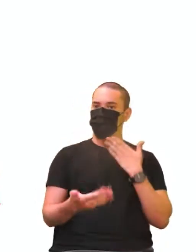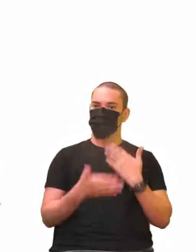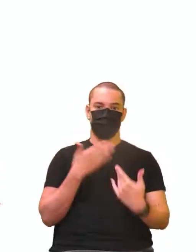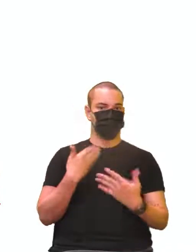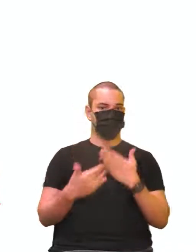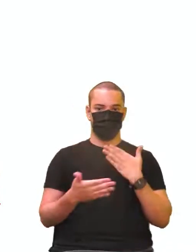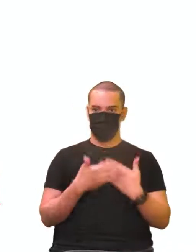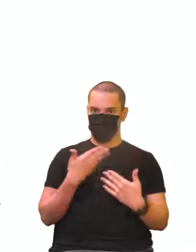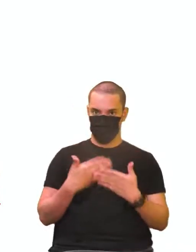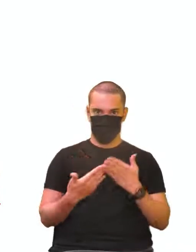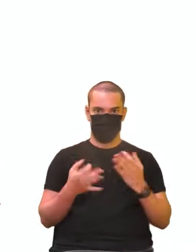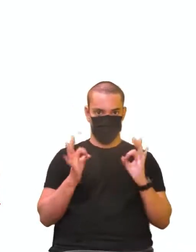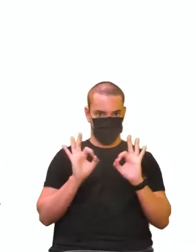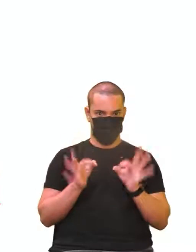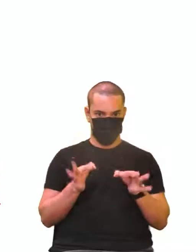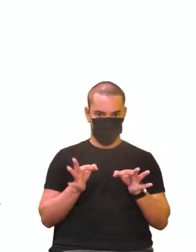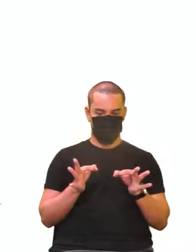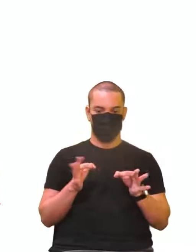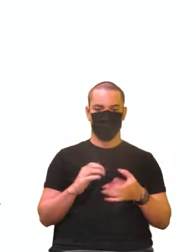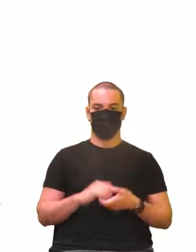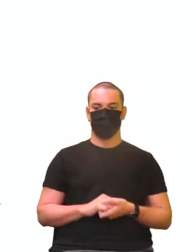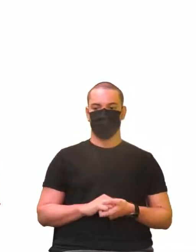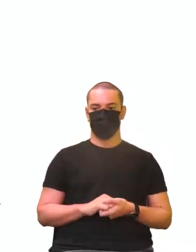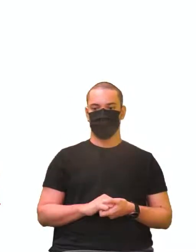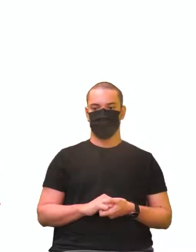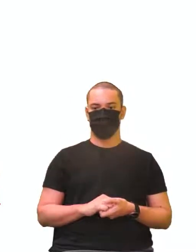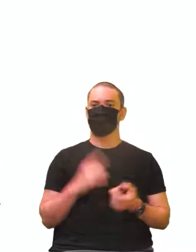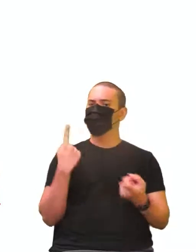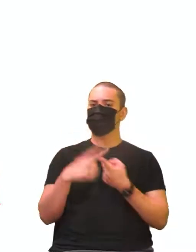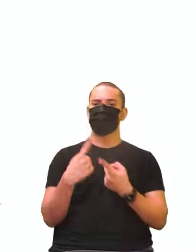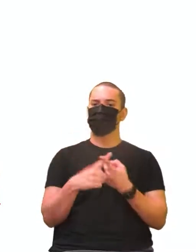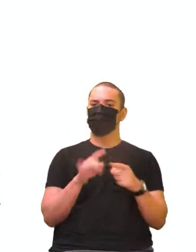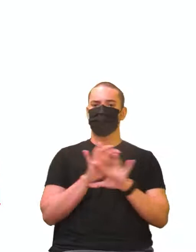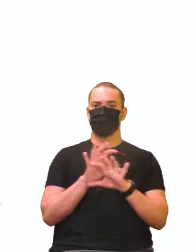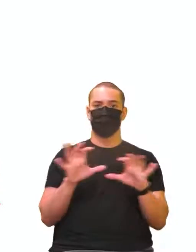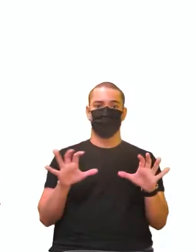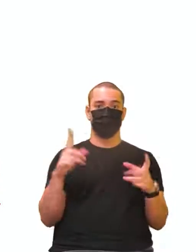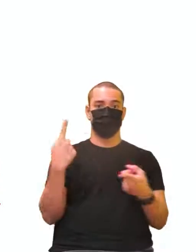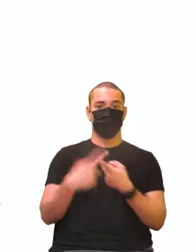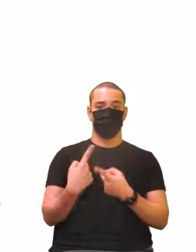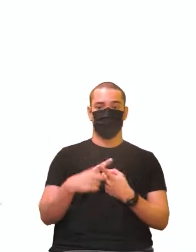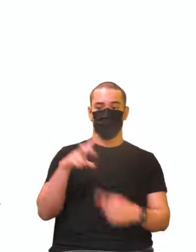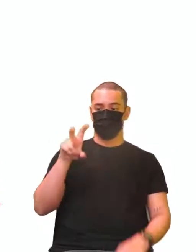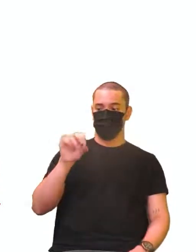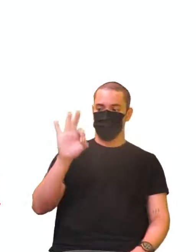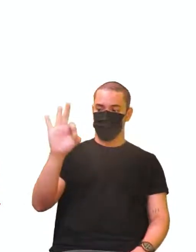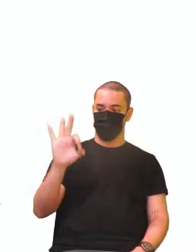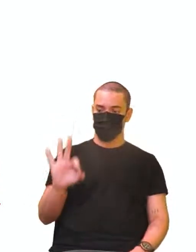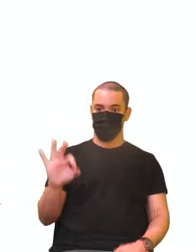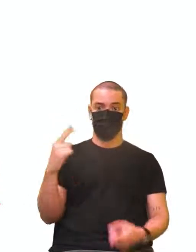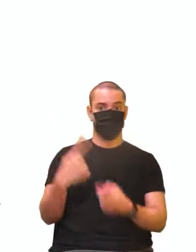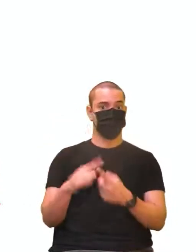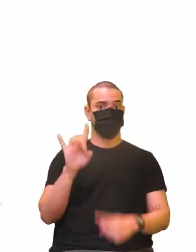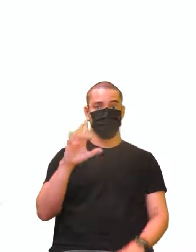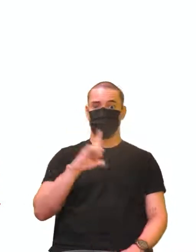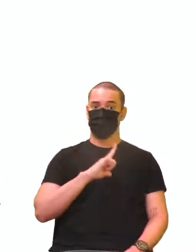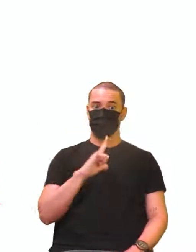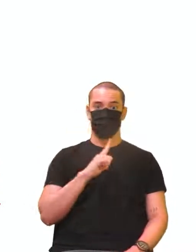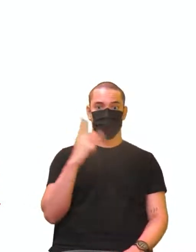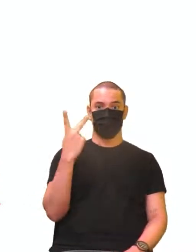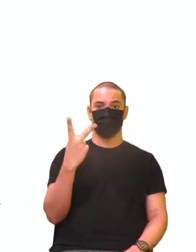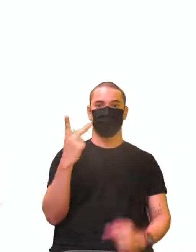para nascer menino ou para nascer menina. Por que, pessoal? Por que esses 50%? É porque só existem essas